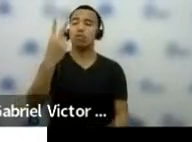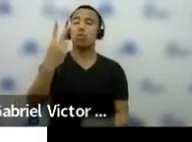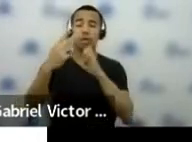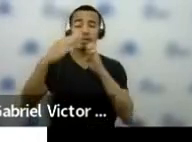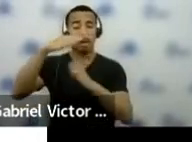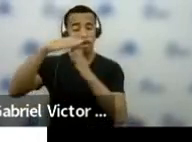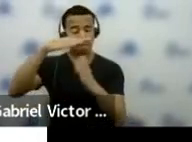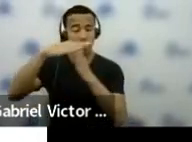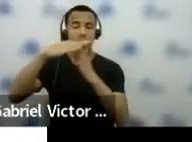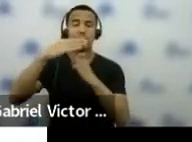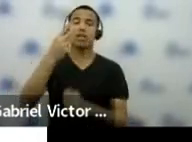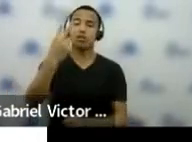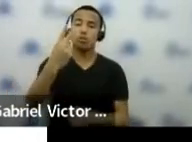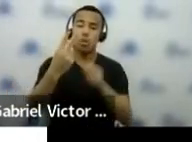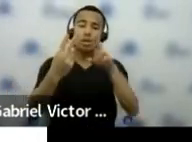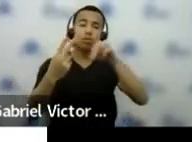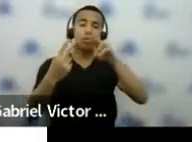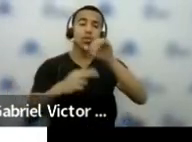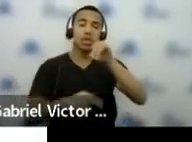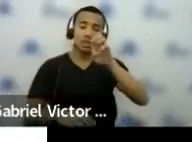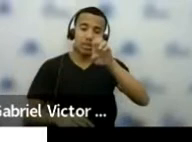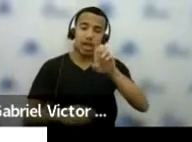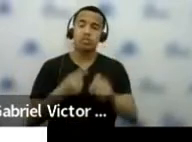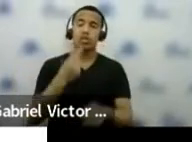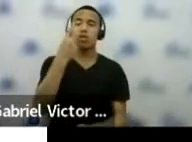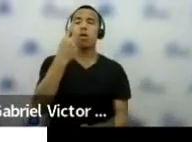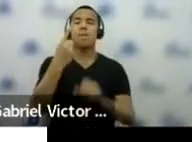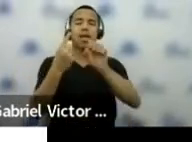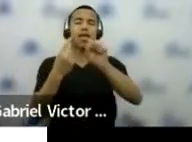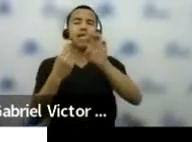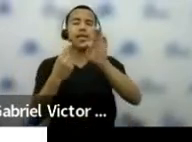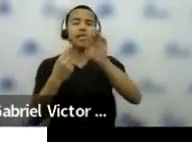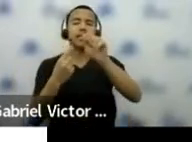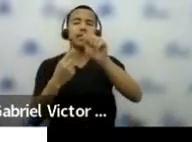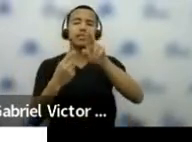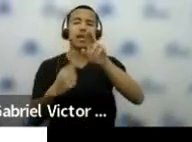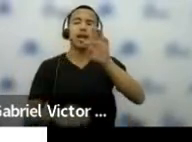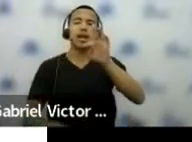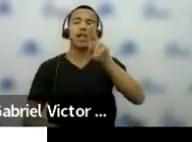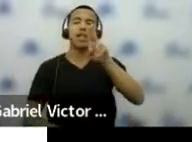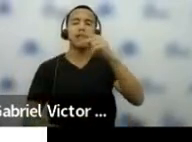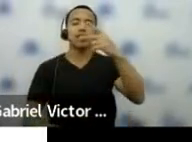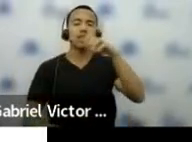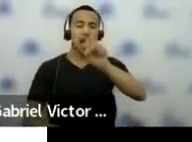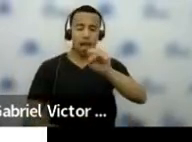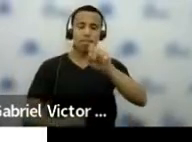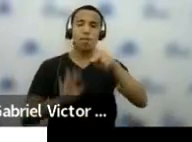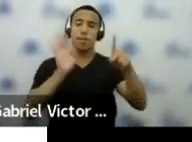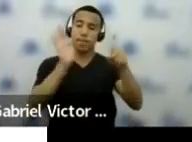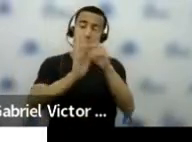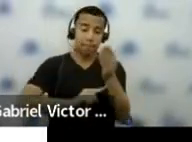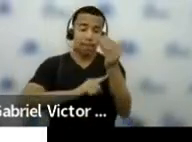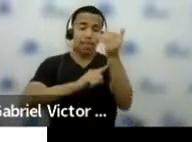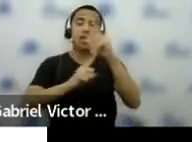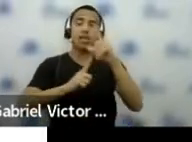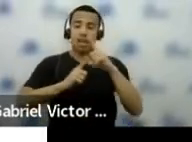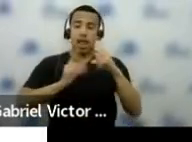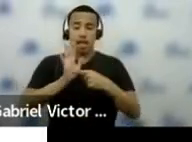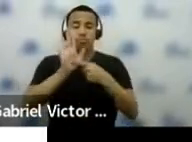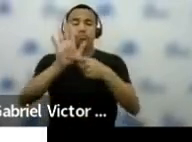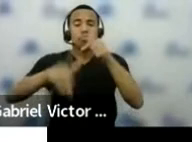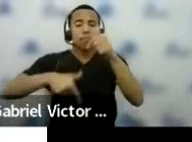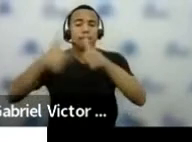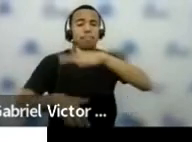empresas, 2 unidades Embrapi e uma startup para desenvolver essa nova rota tecnológica que tem um elevado potencial de